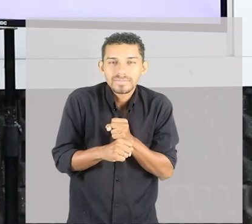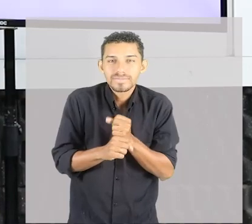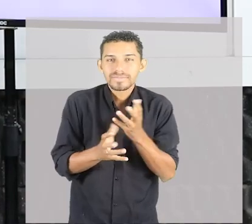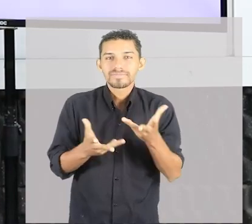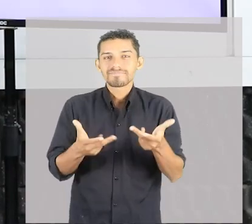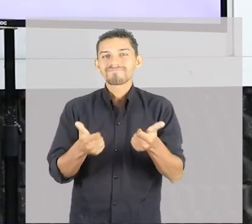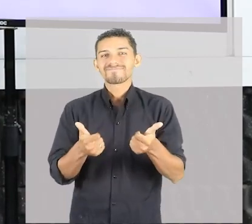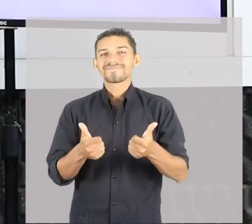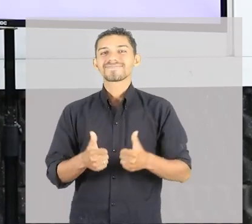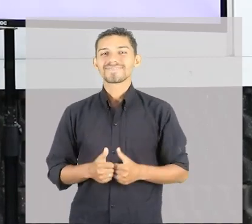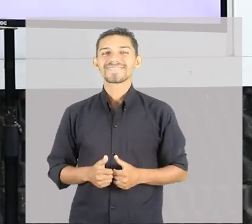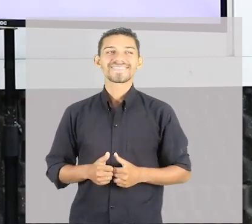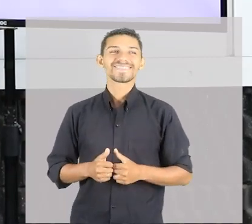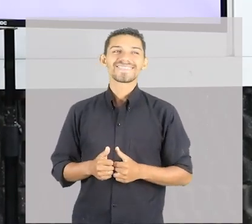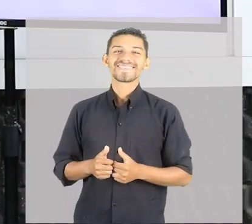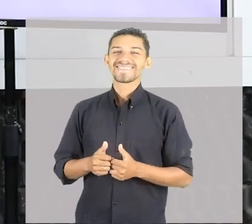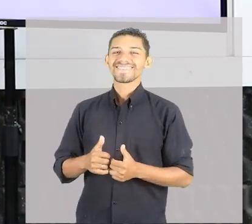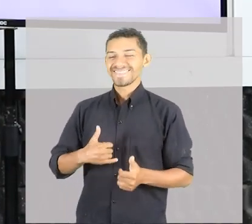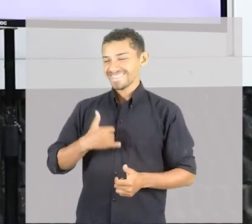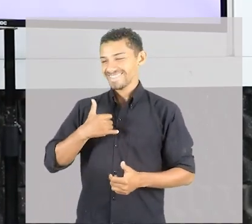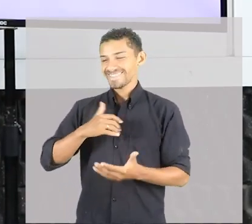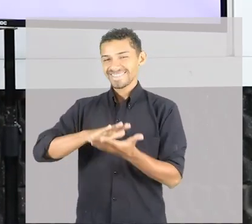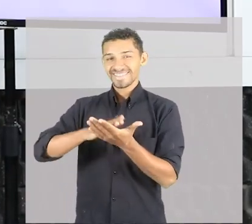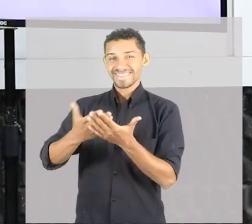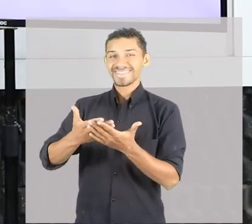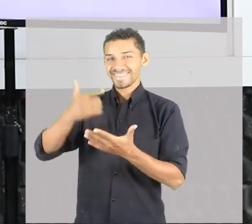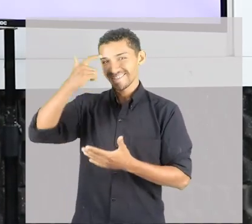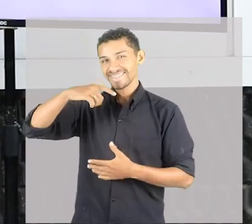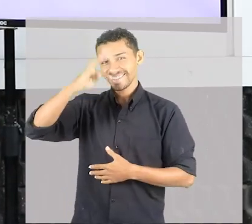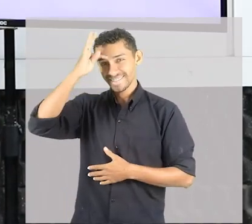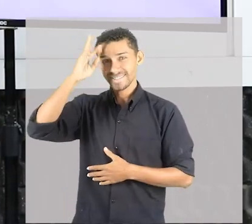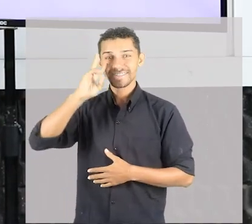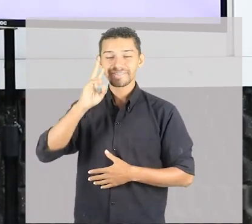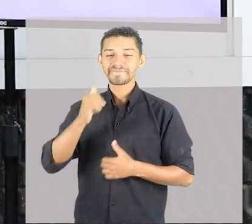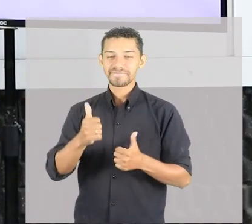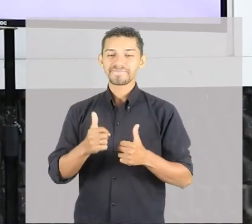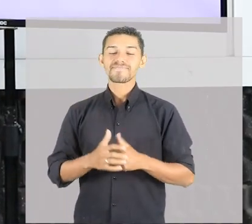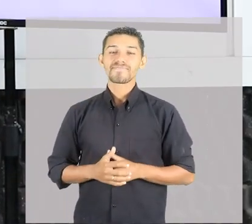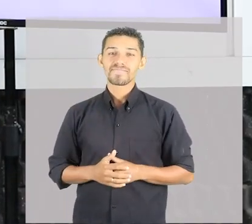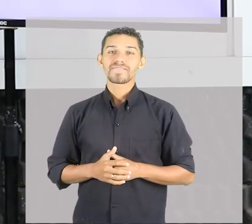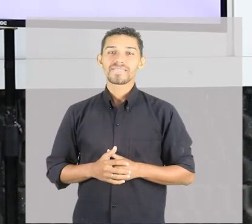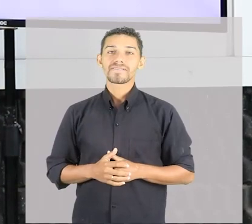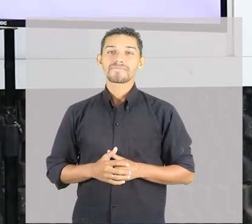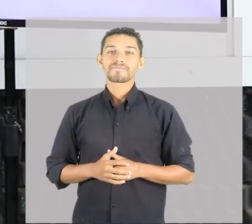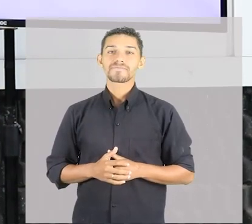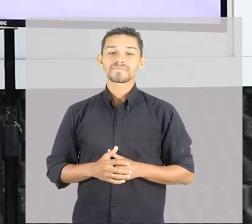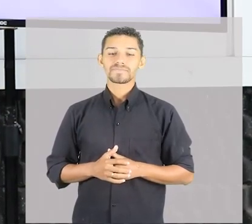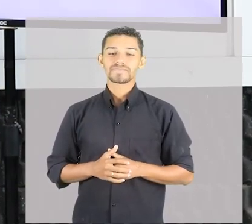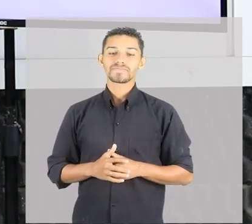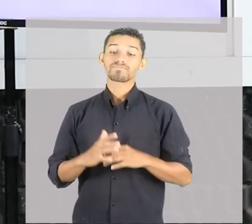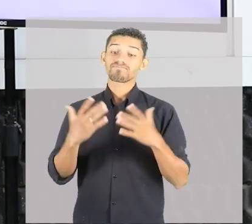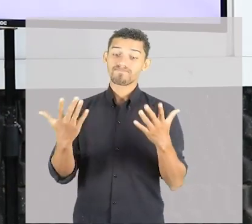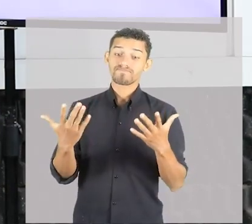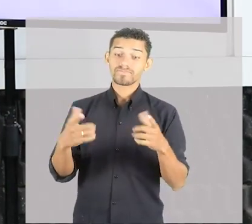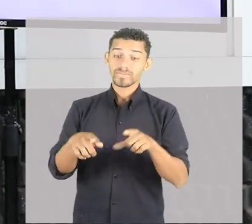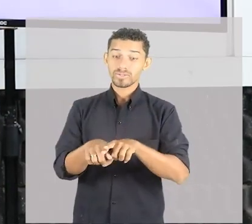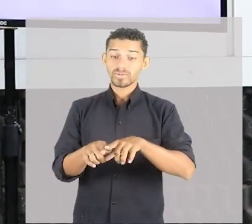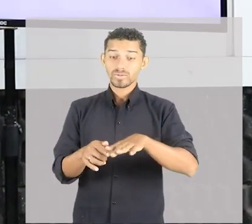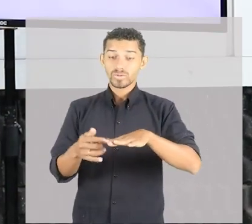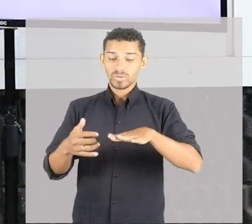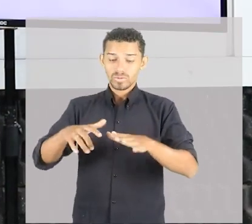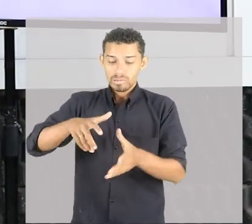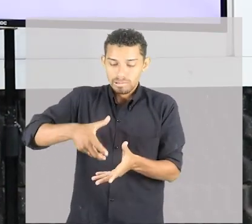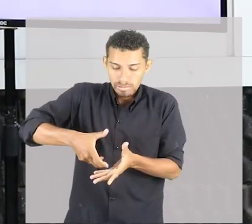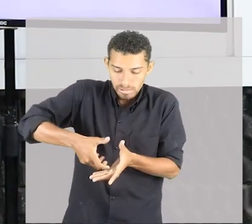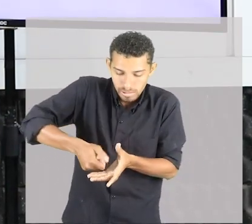maravilha sempre me orgulhando de estar contigo Tyron então galerinha e quando uma panela de pressão a válvula em